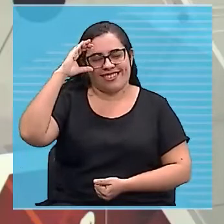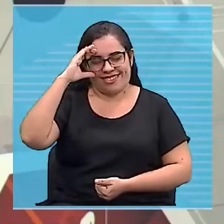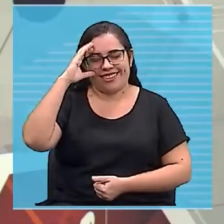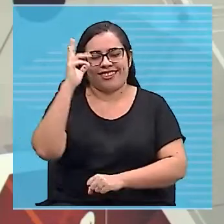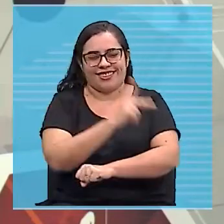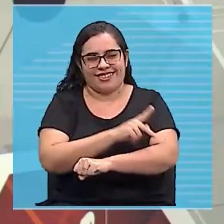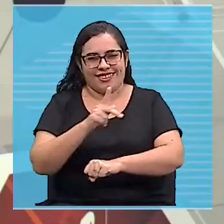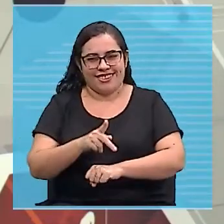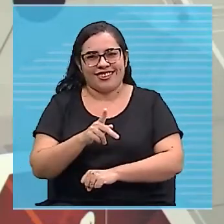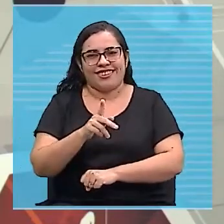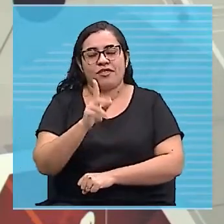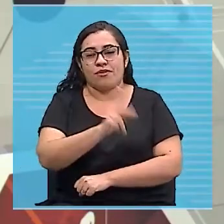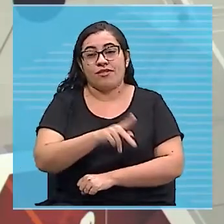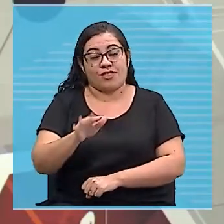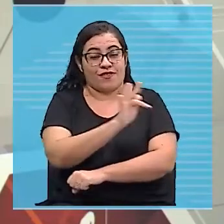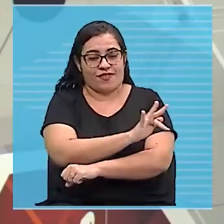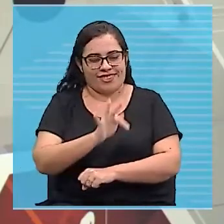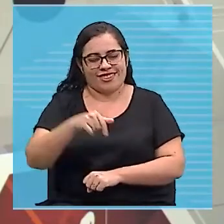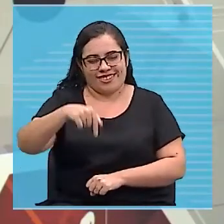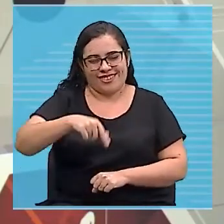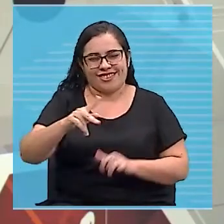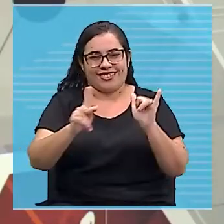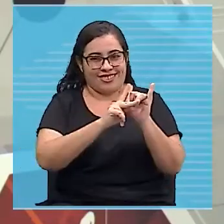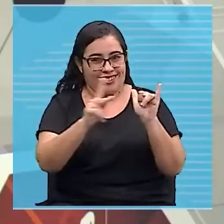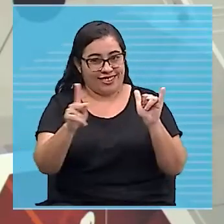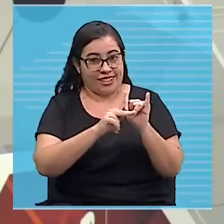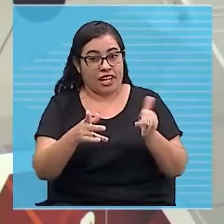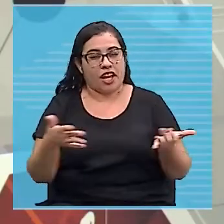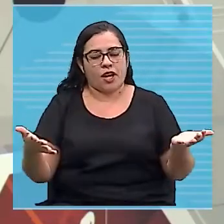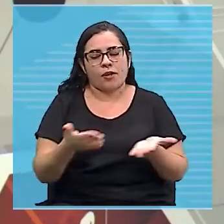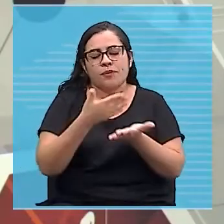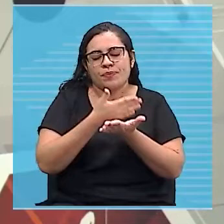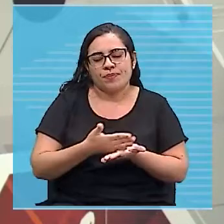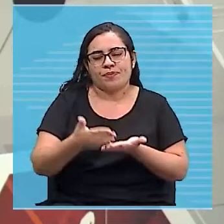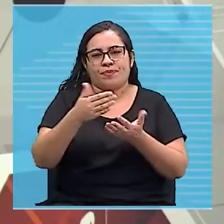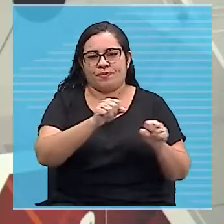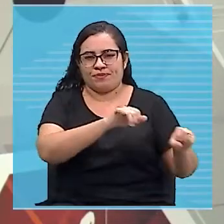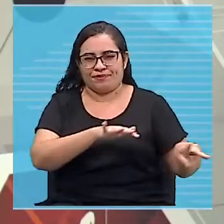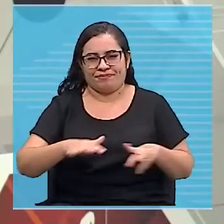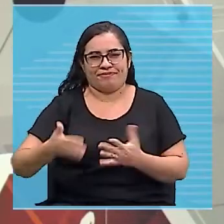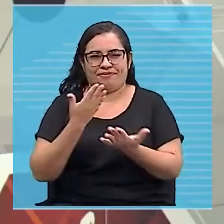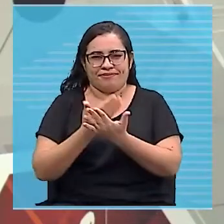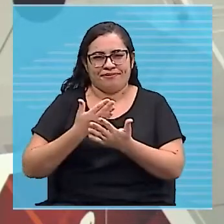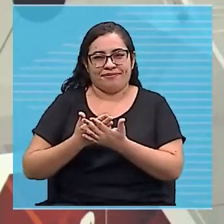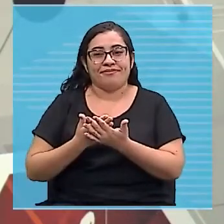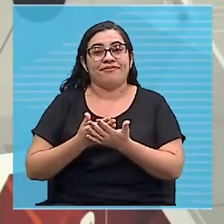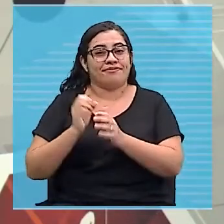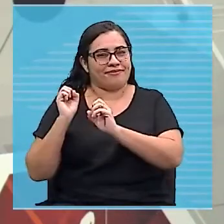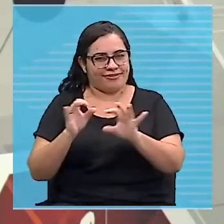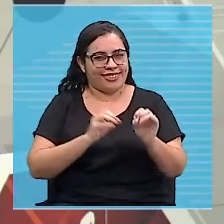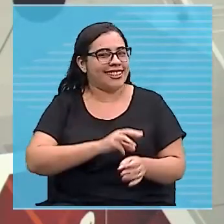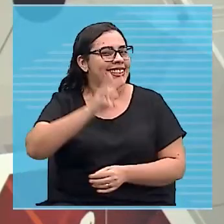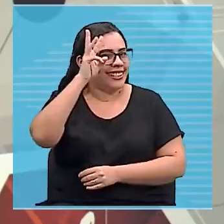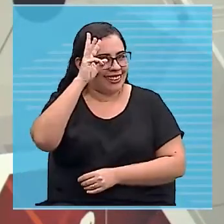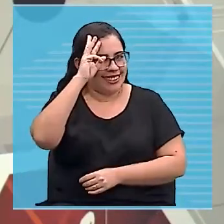Física, aqui do canal Educação. E a gente vai começar mais uma semana de aulas, né? Mais uma terça-feira de aulas